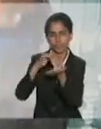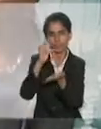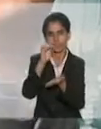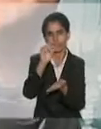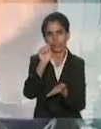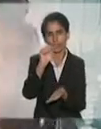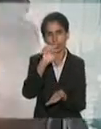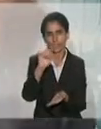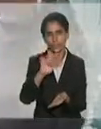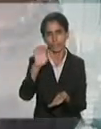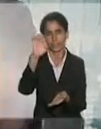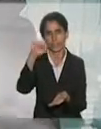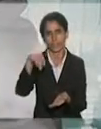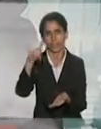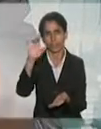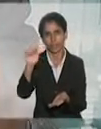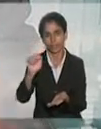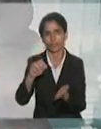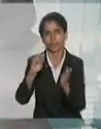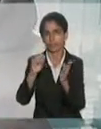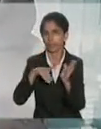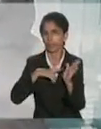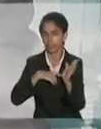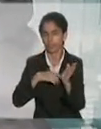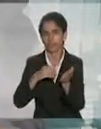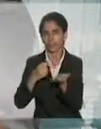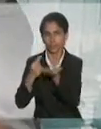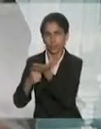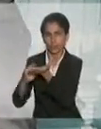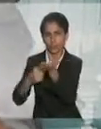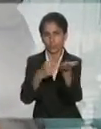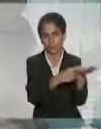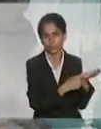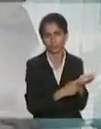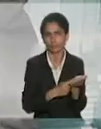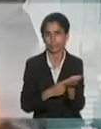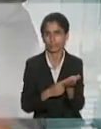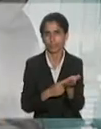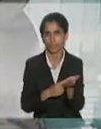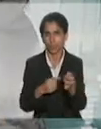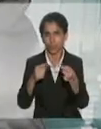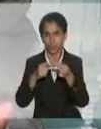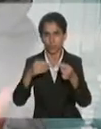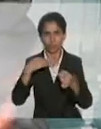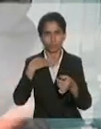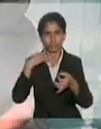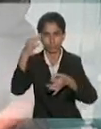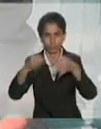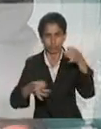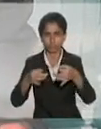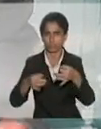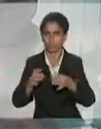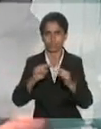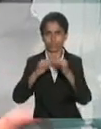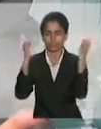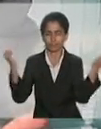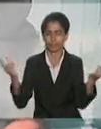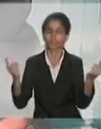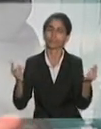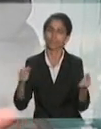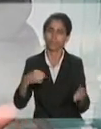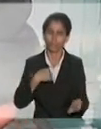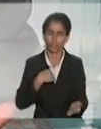todo o Brasil, que editam convênios. Isto é uma aberração jurídica, porque eu conheço os